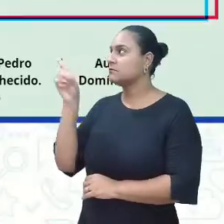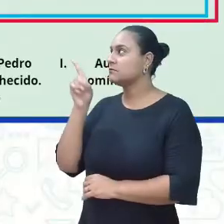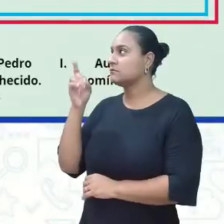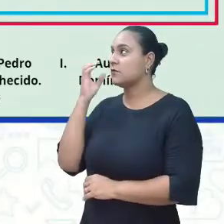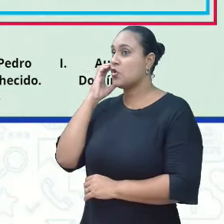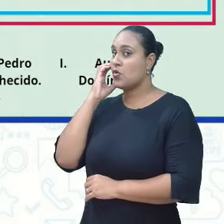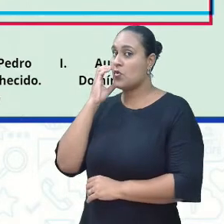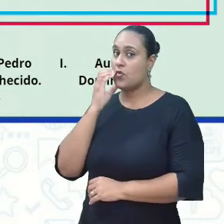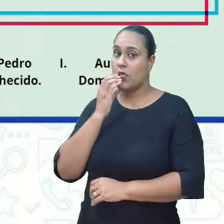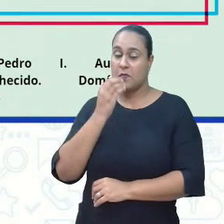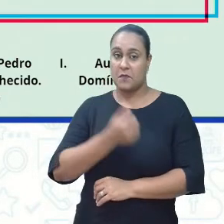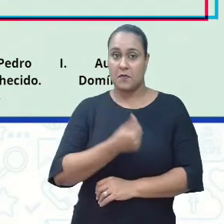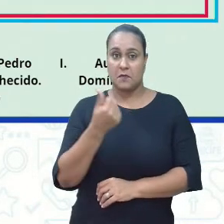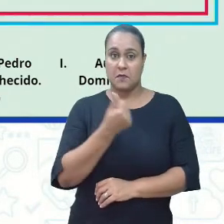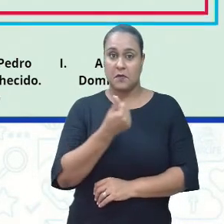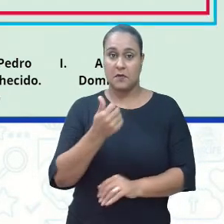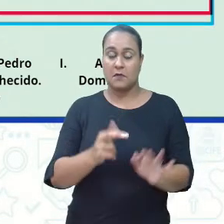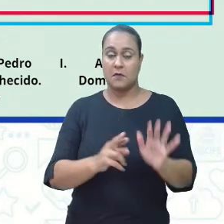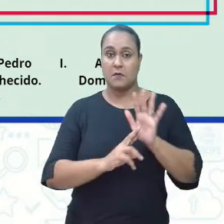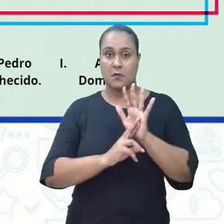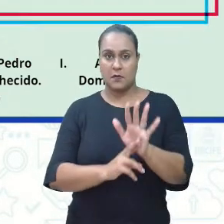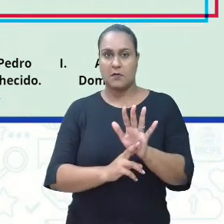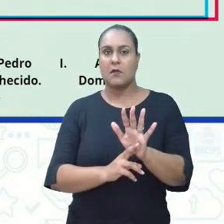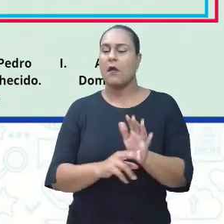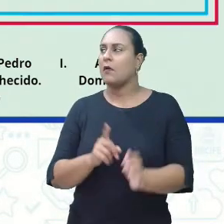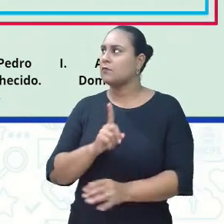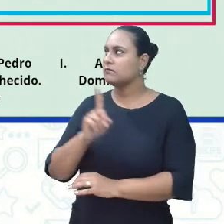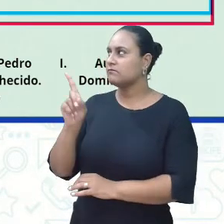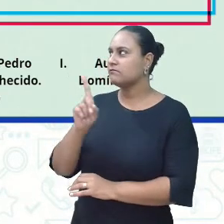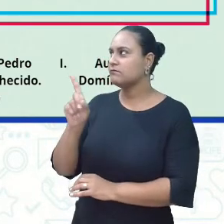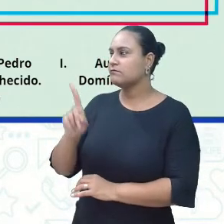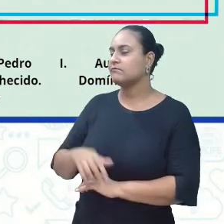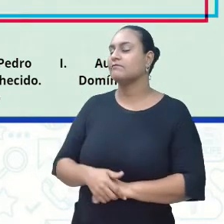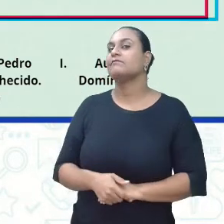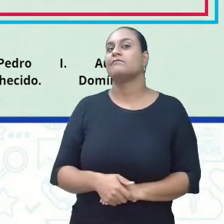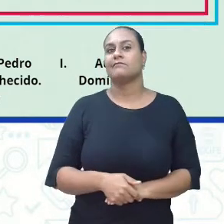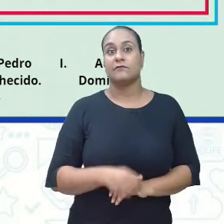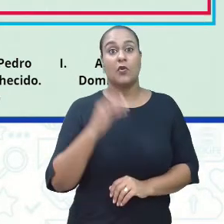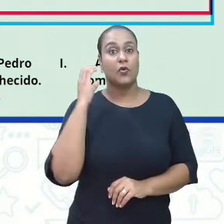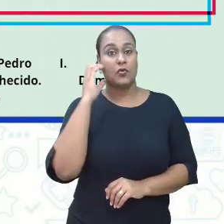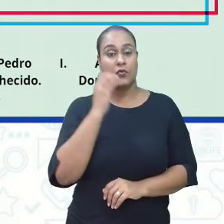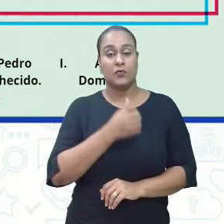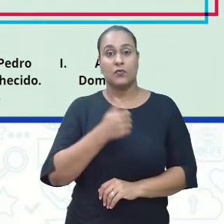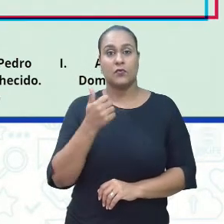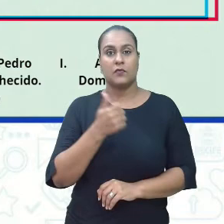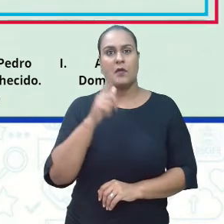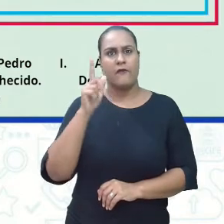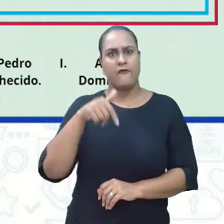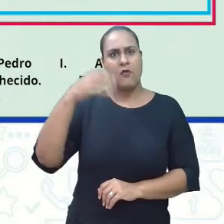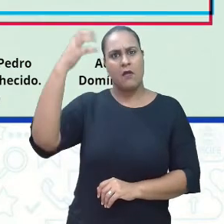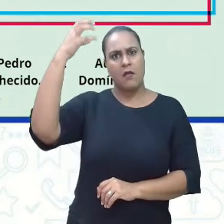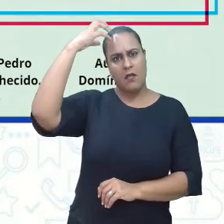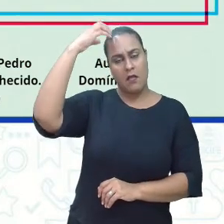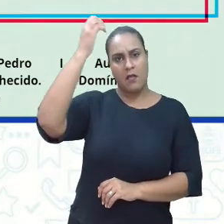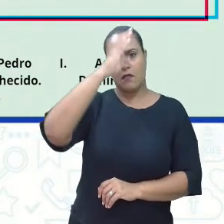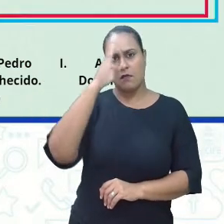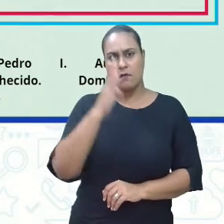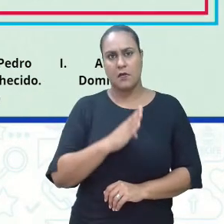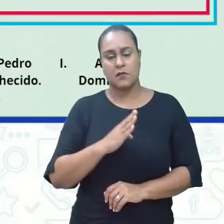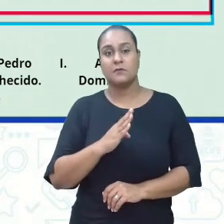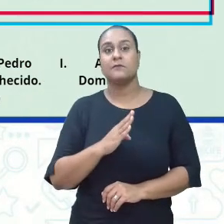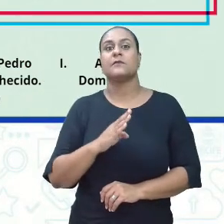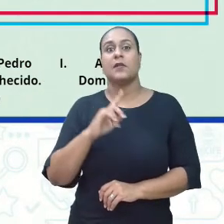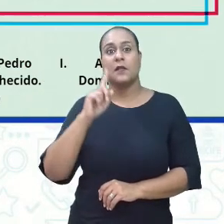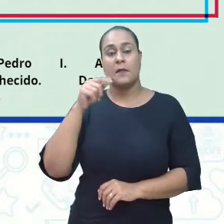ó, representado, né, por um autor desconhecido, né? Então, ele se tornou o rei do Brasil após, né, a proclamação